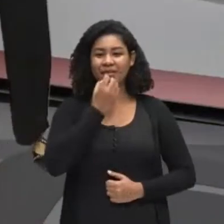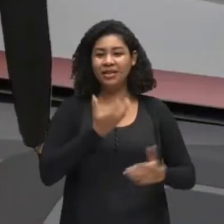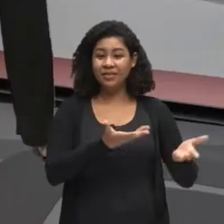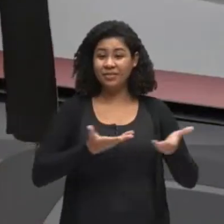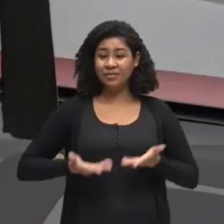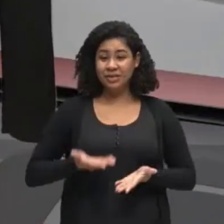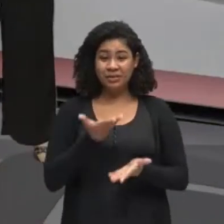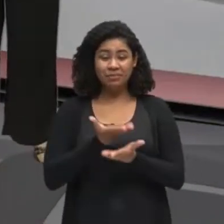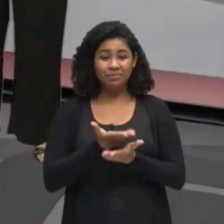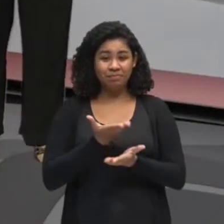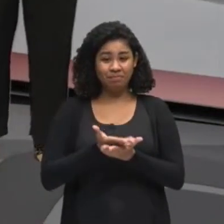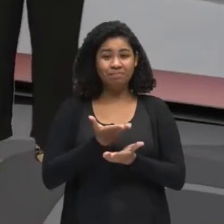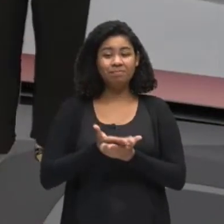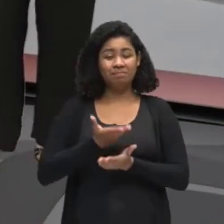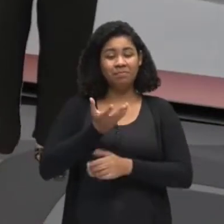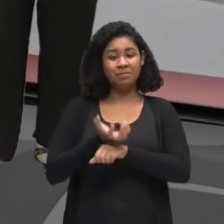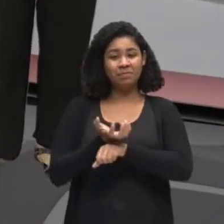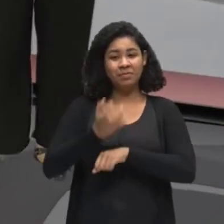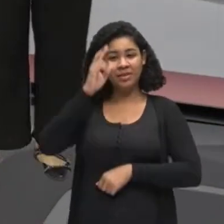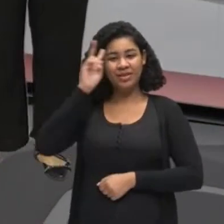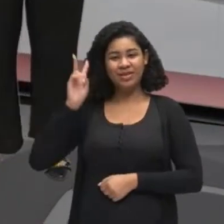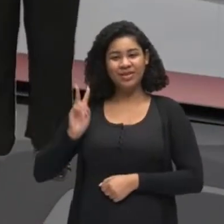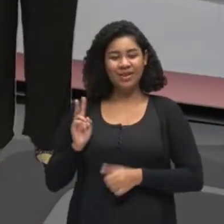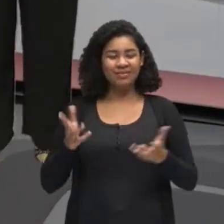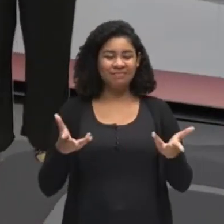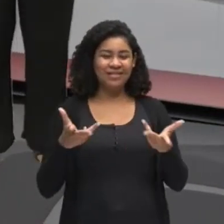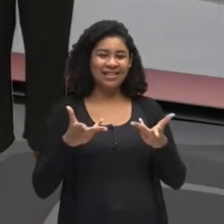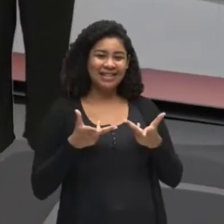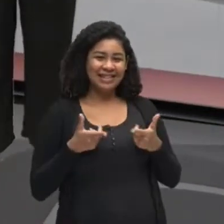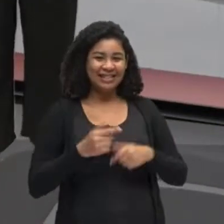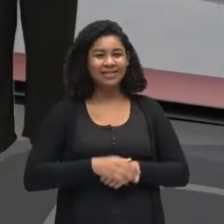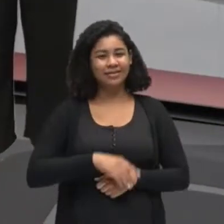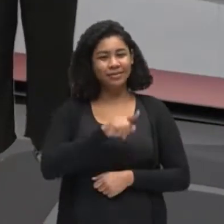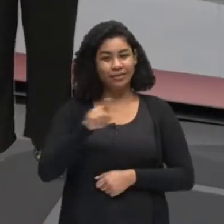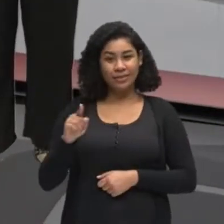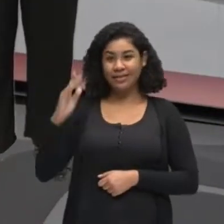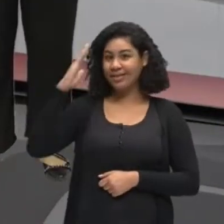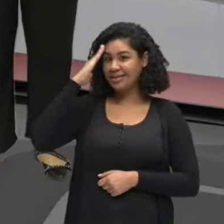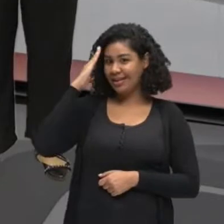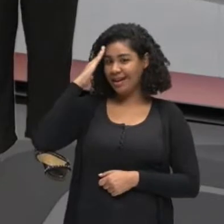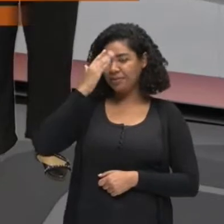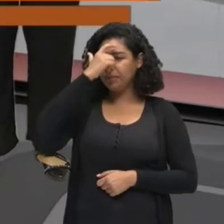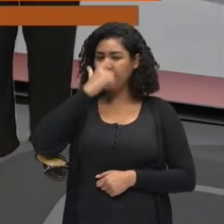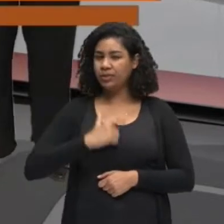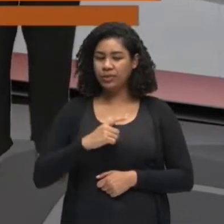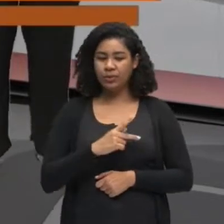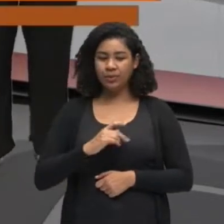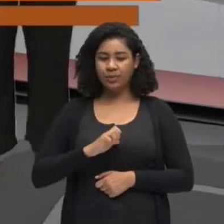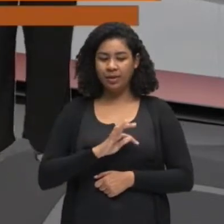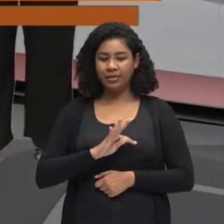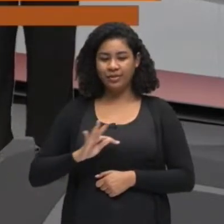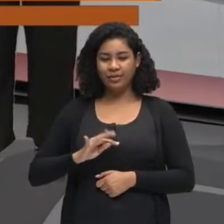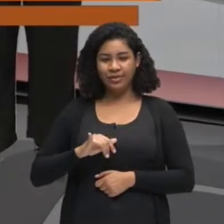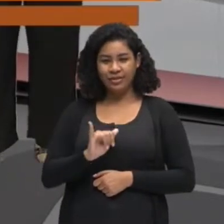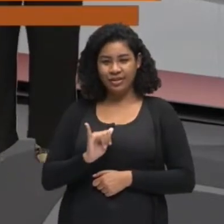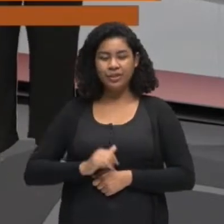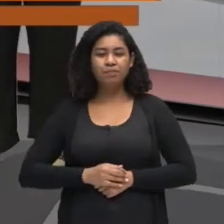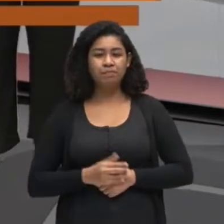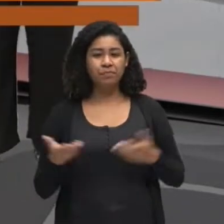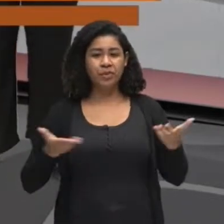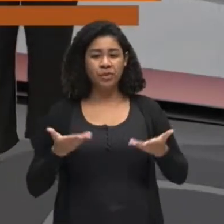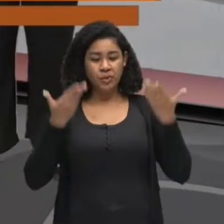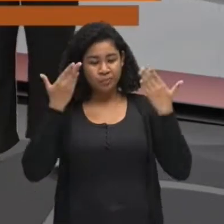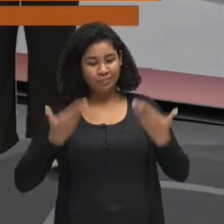a mais um dia da nossa aula de história maravilhosa. Como vocês sabem, né? Eu sou a professora Pet Ribeiro e vou estar aqui com vocês